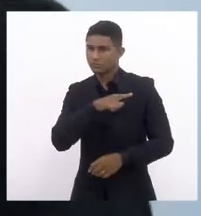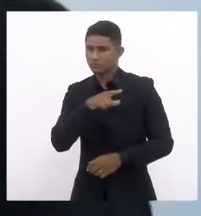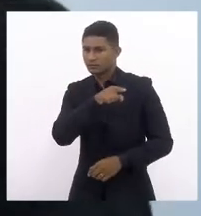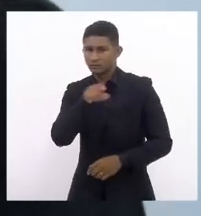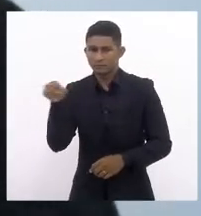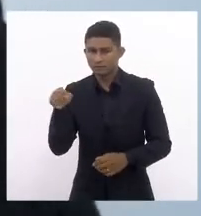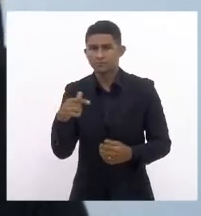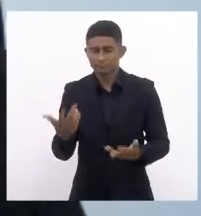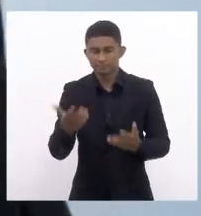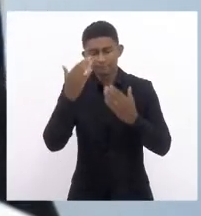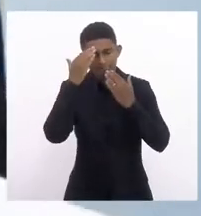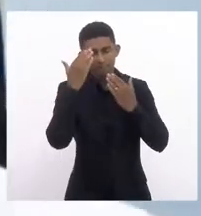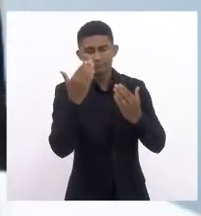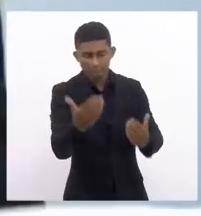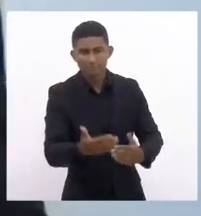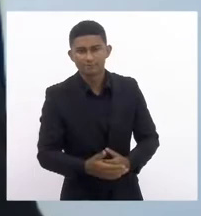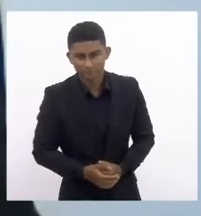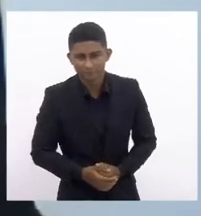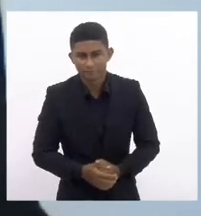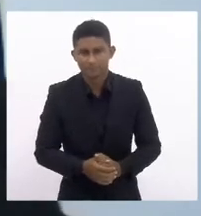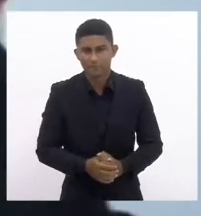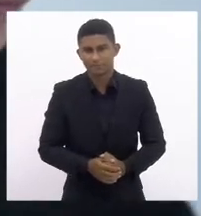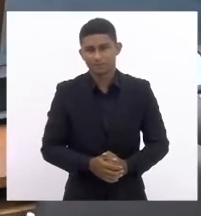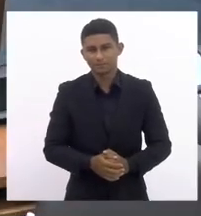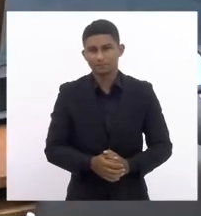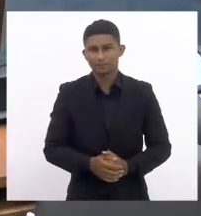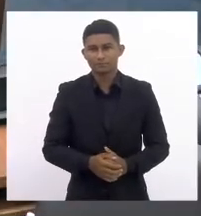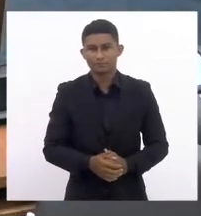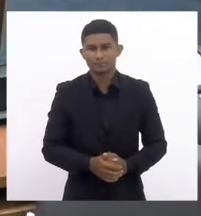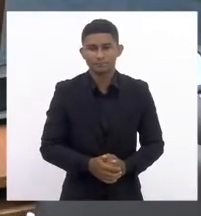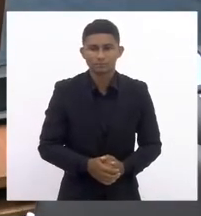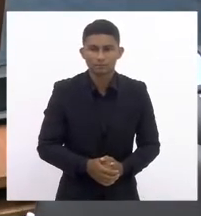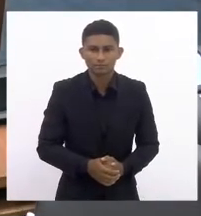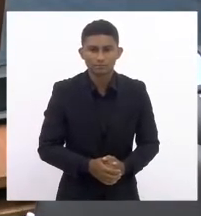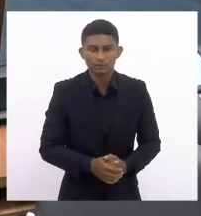federal. Muito obrigado, presidente e demais colegas.